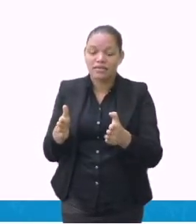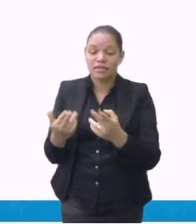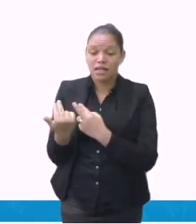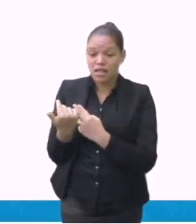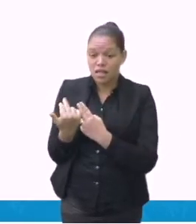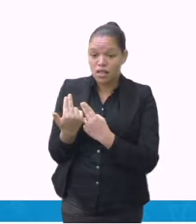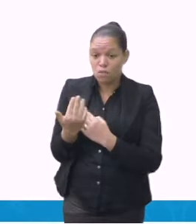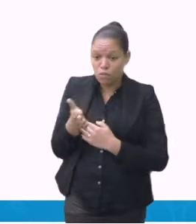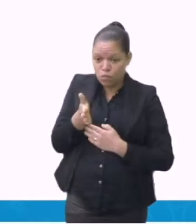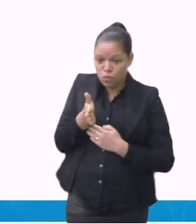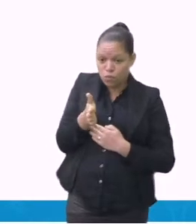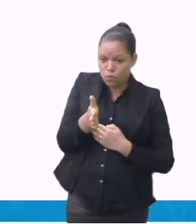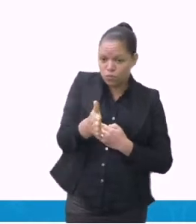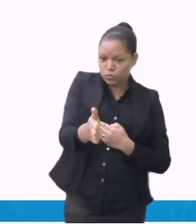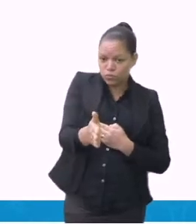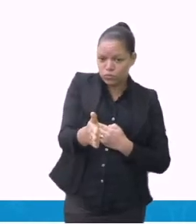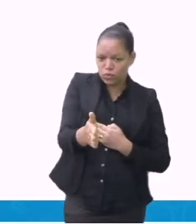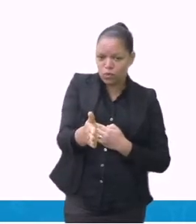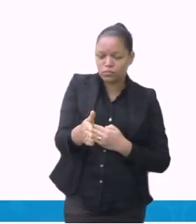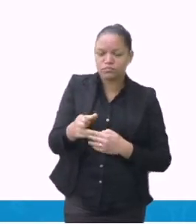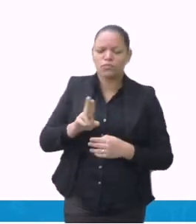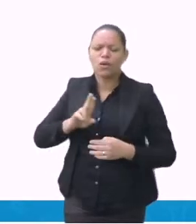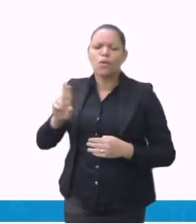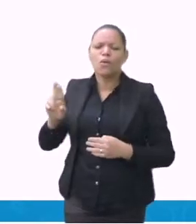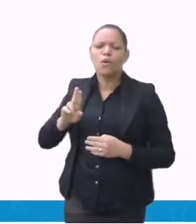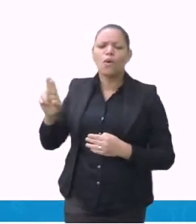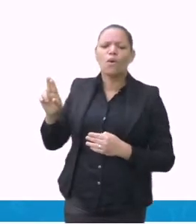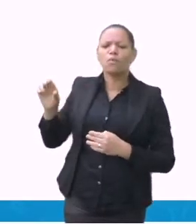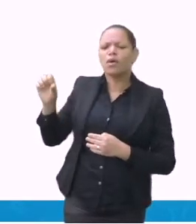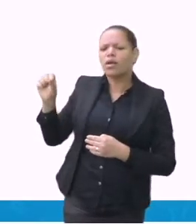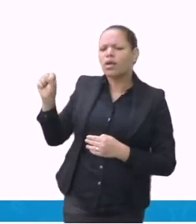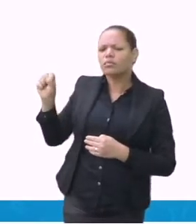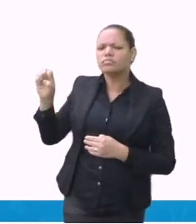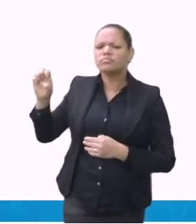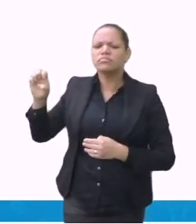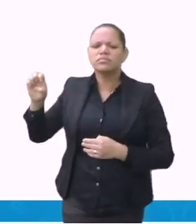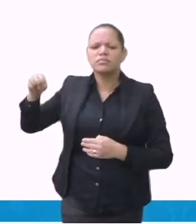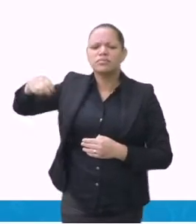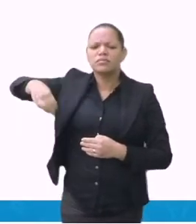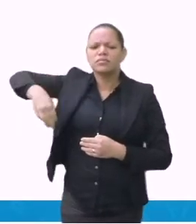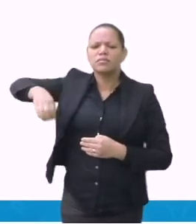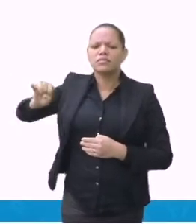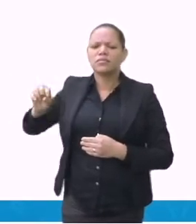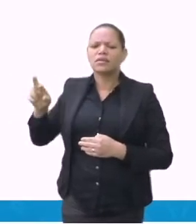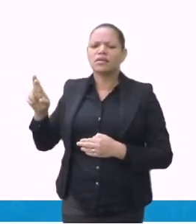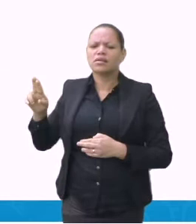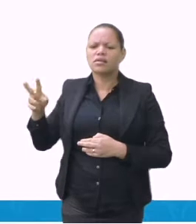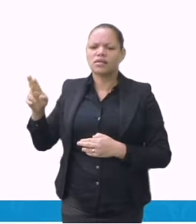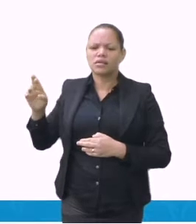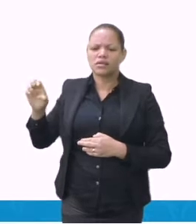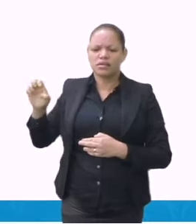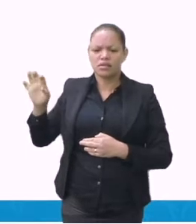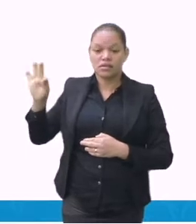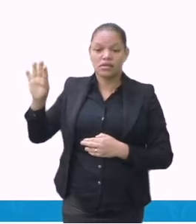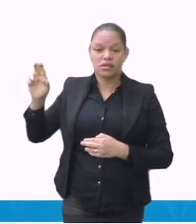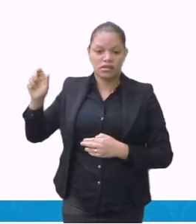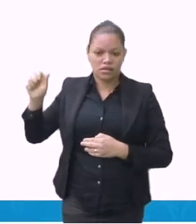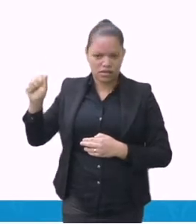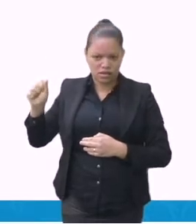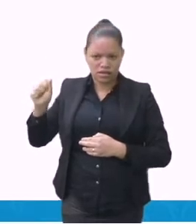falamos um pouquinho então sobre retas, semirretas e segmentos de reta. Aqui a semirreta é uma